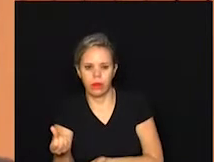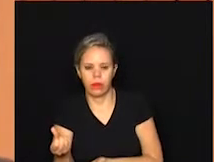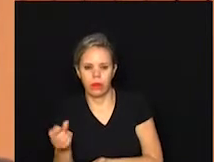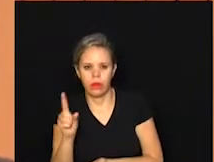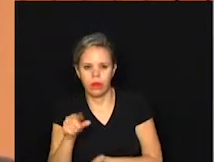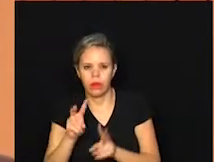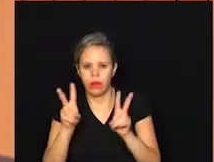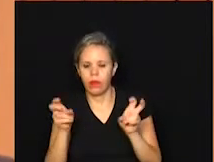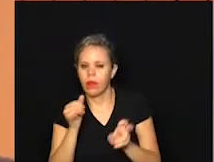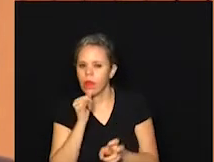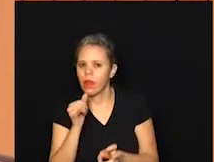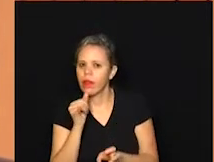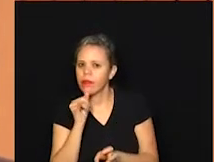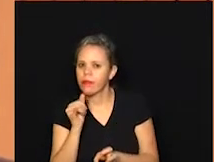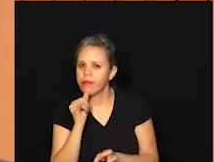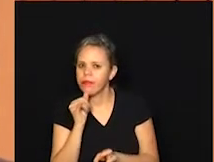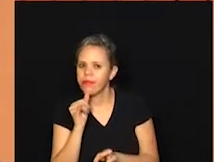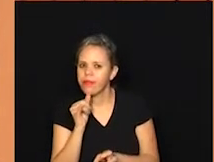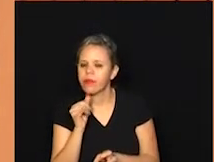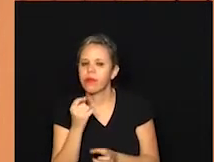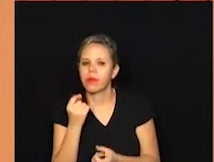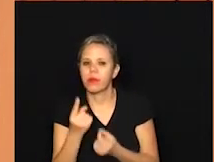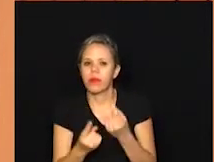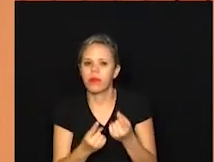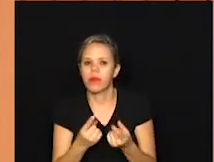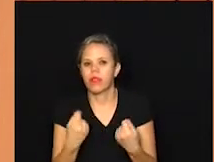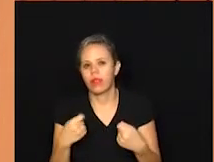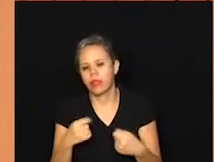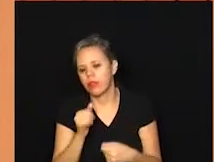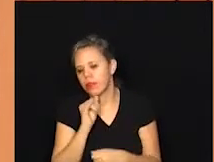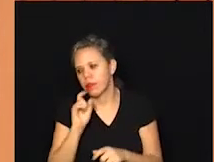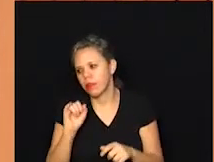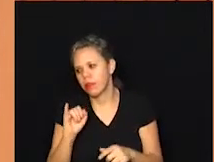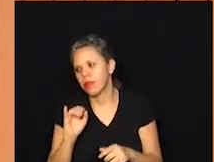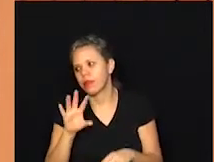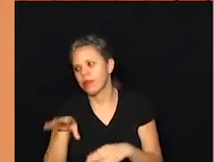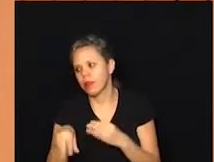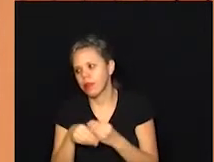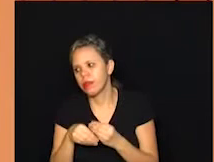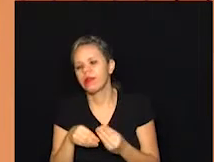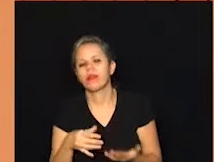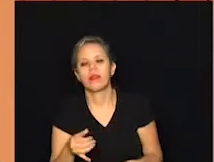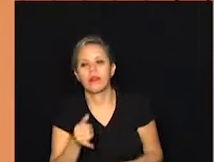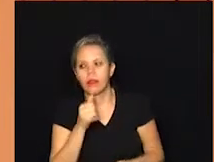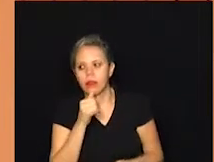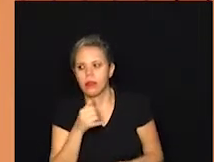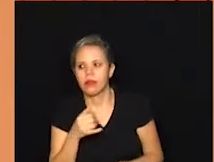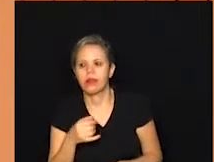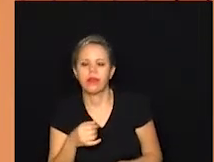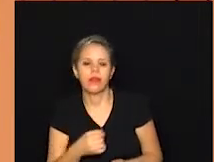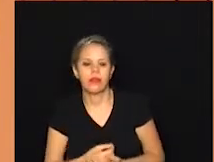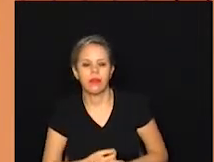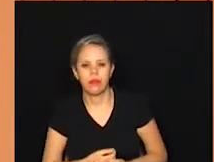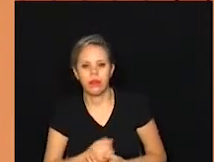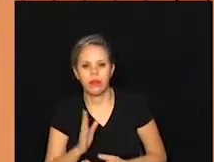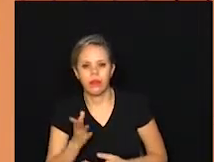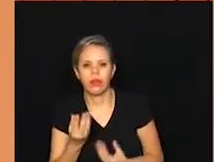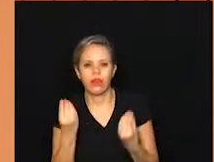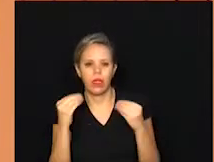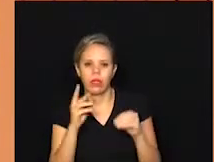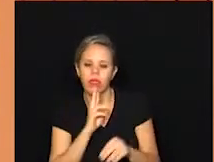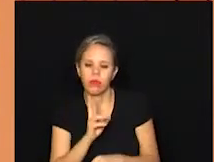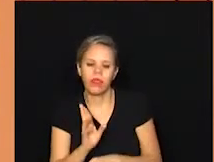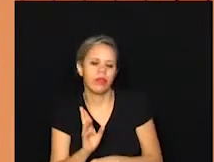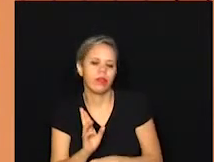sobre exceto, né, quando for necessário, a presidenta você também já colocou, que